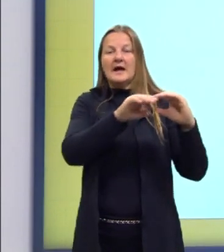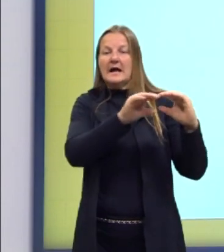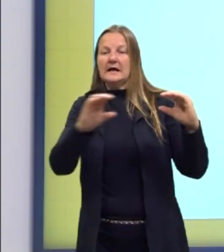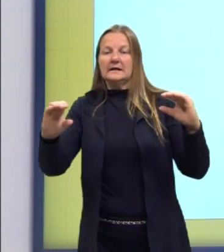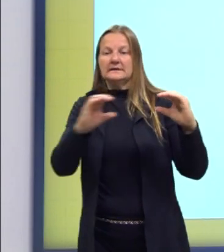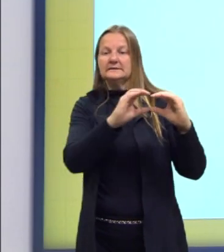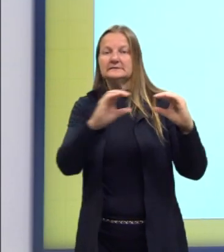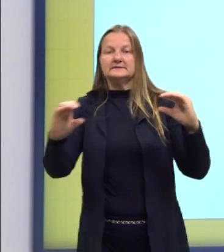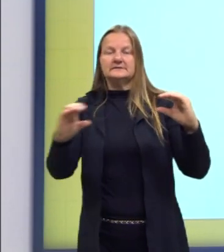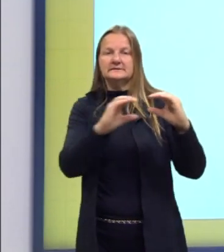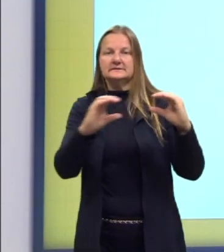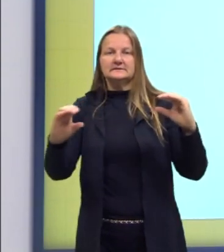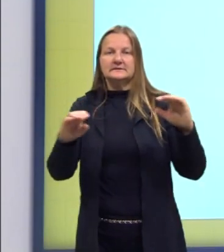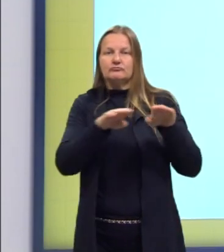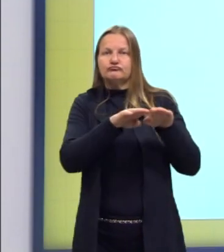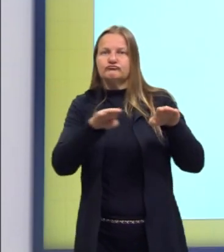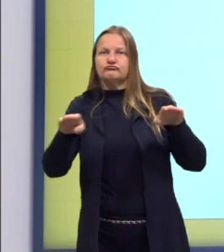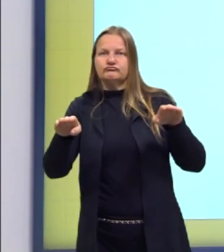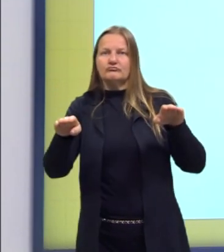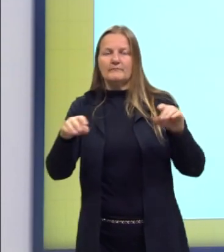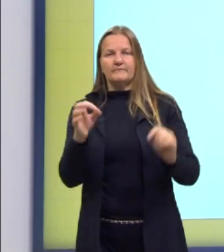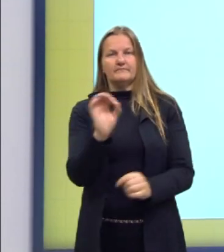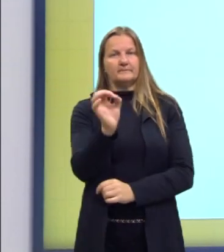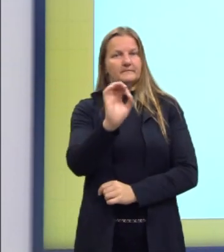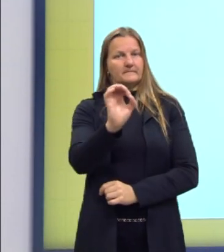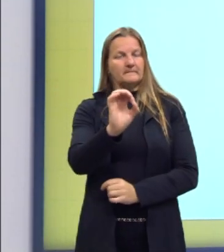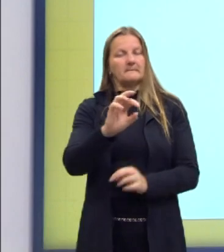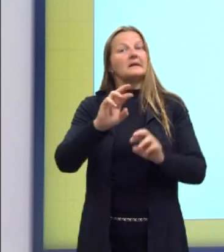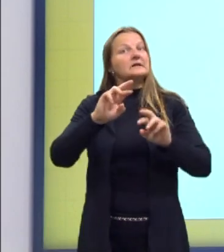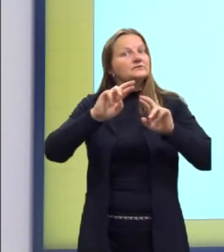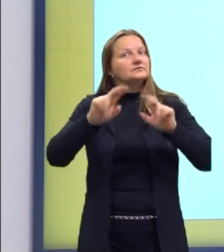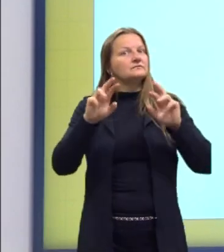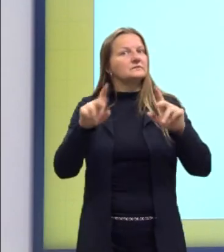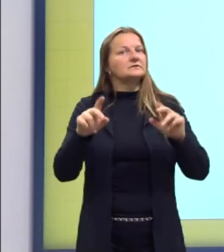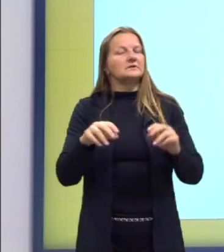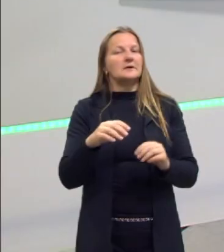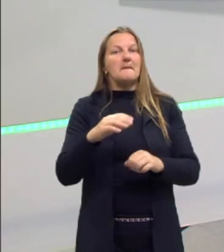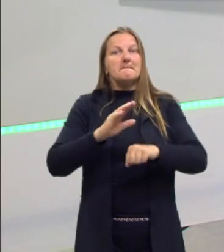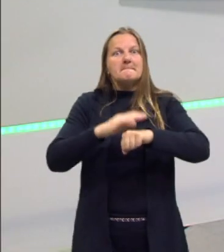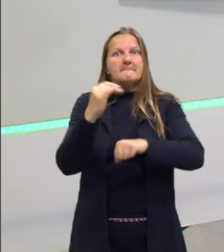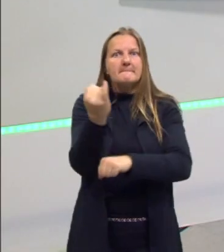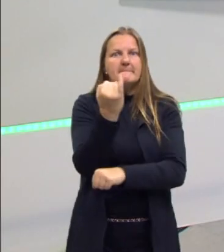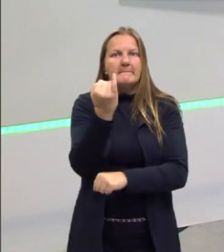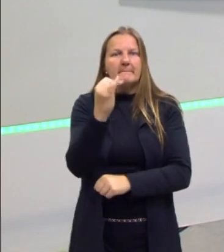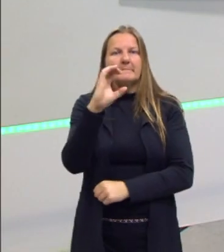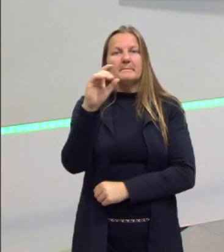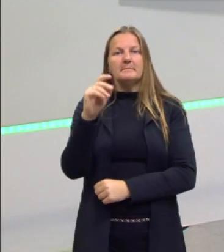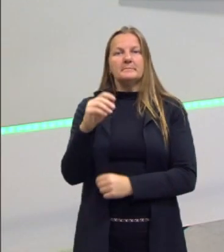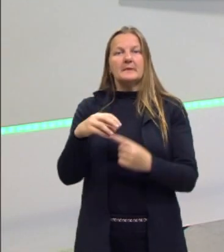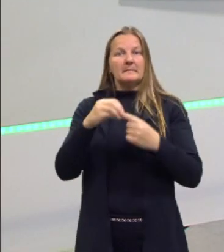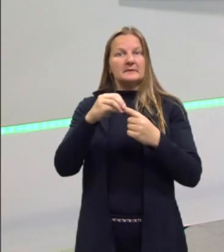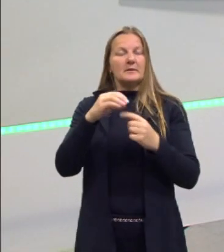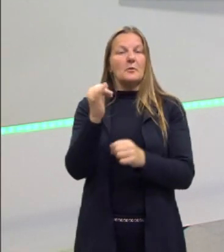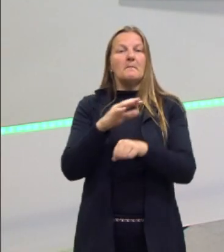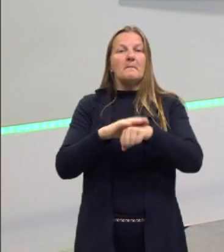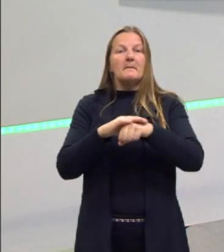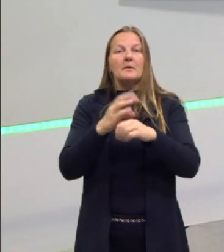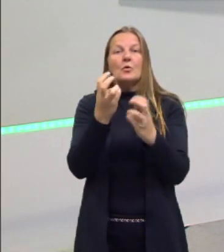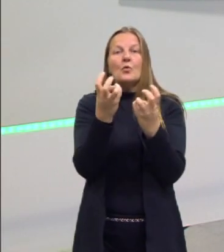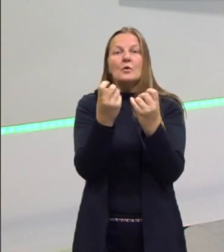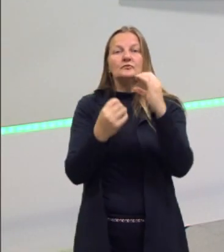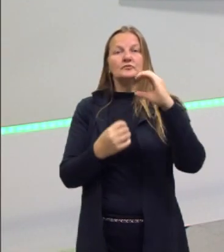linha reta né que ela que ele tá ali na linha do caderno mas não cadê a principal ela sempre vai ser o maior número